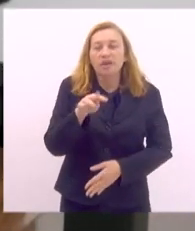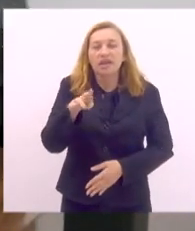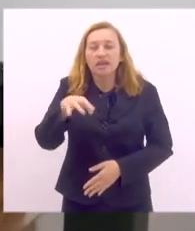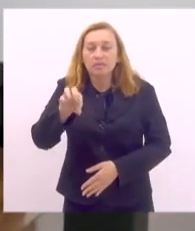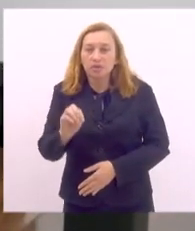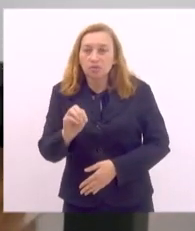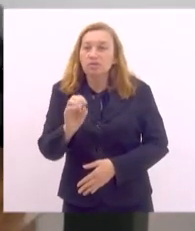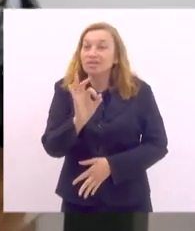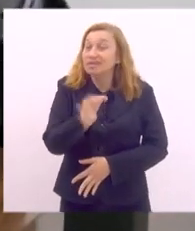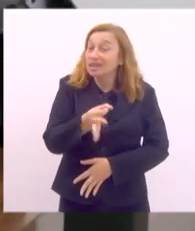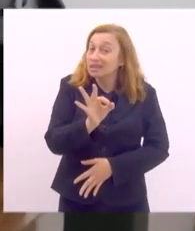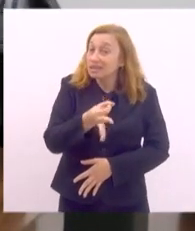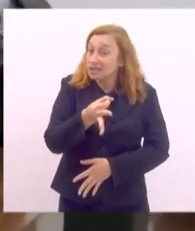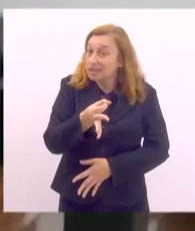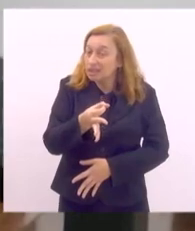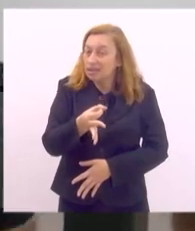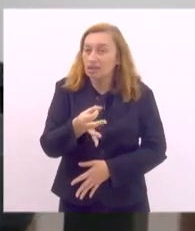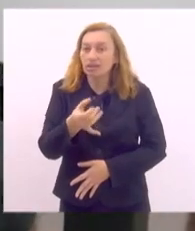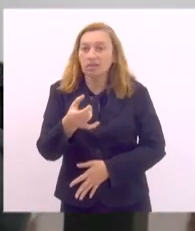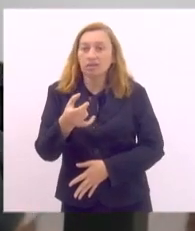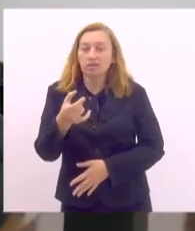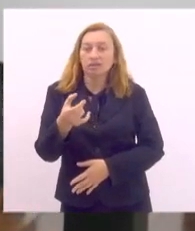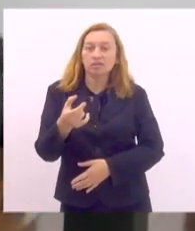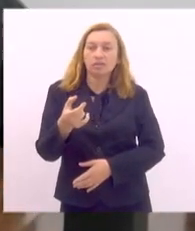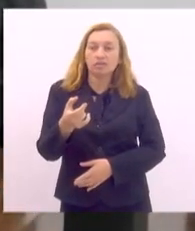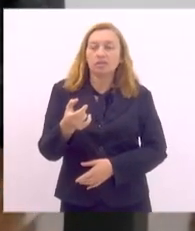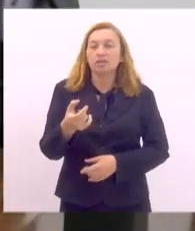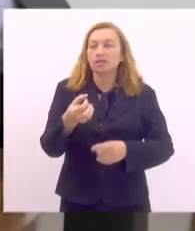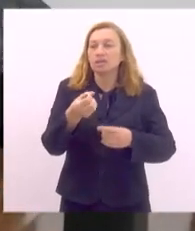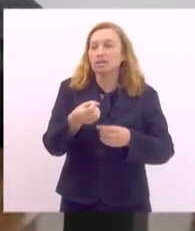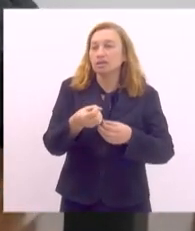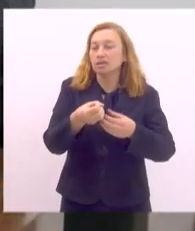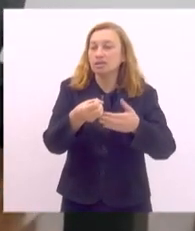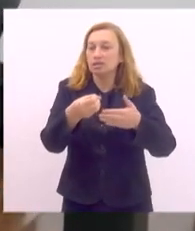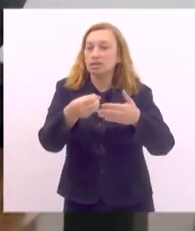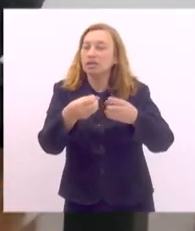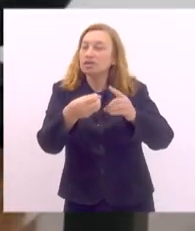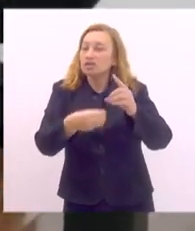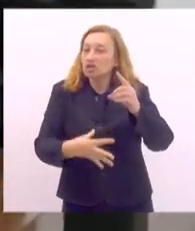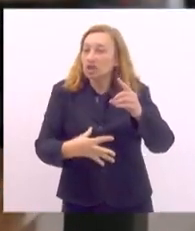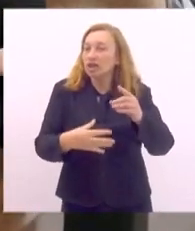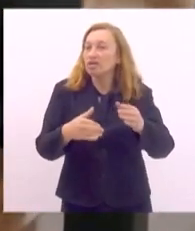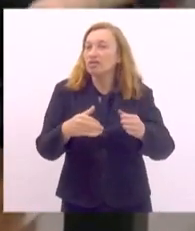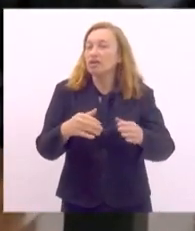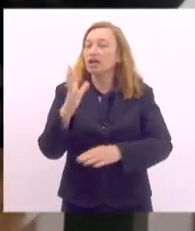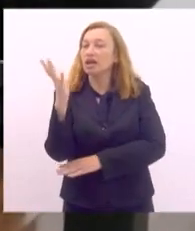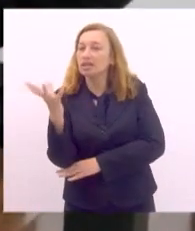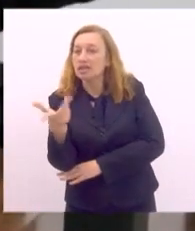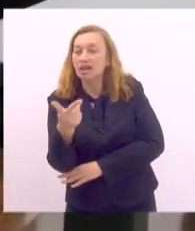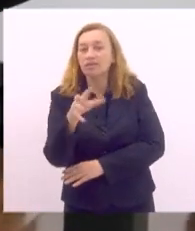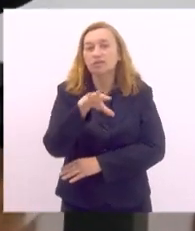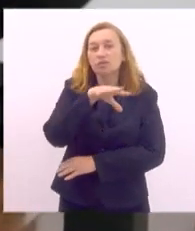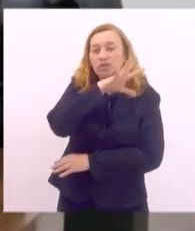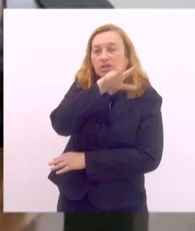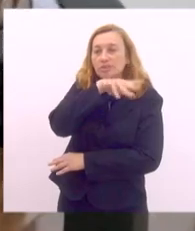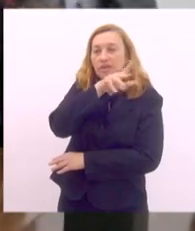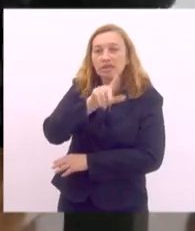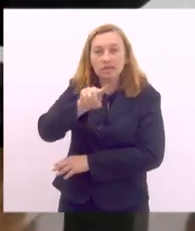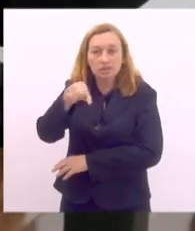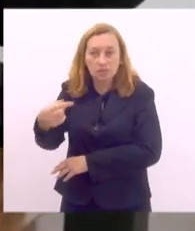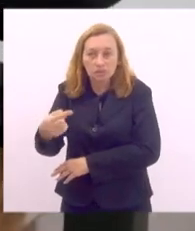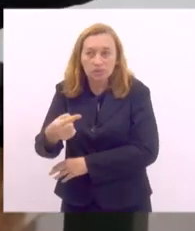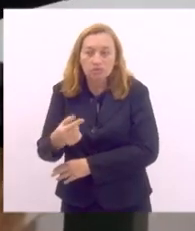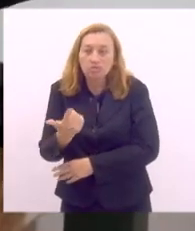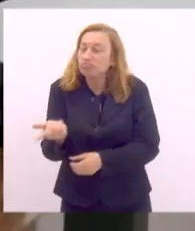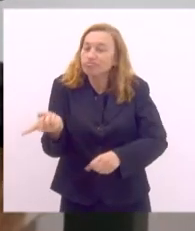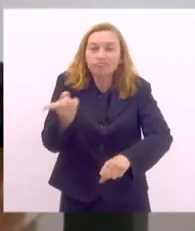certinho. O memorial descritivo é que fala quais são as árvores, quais são os bichos, etc. Não tinha dado